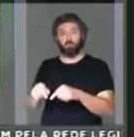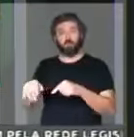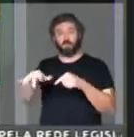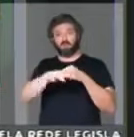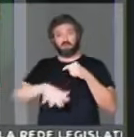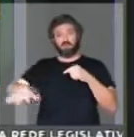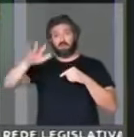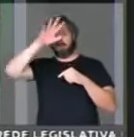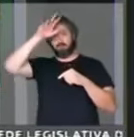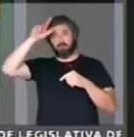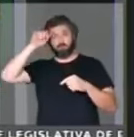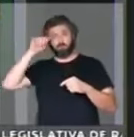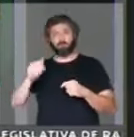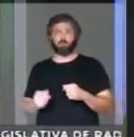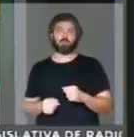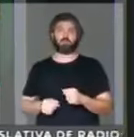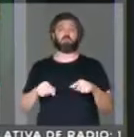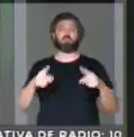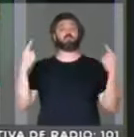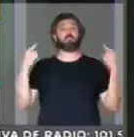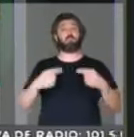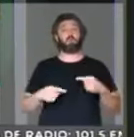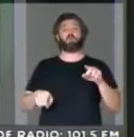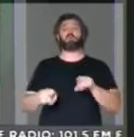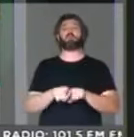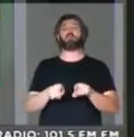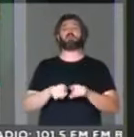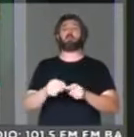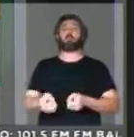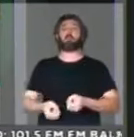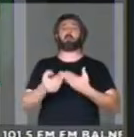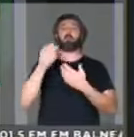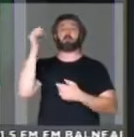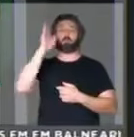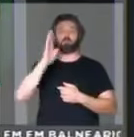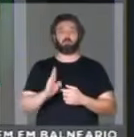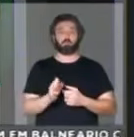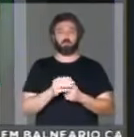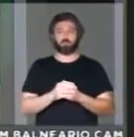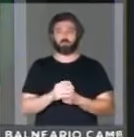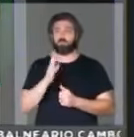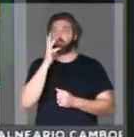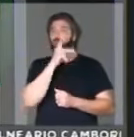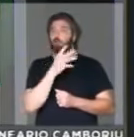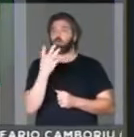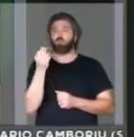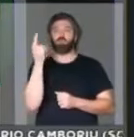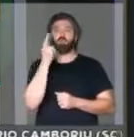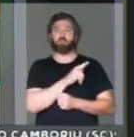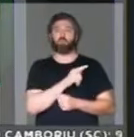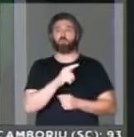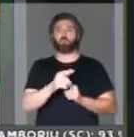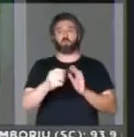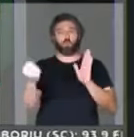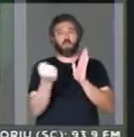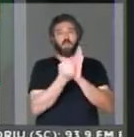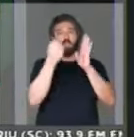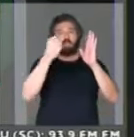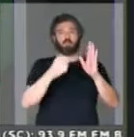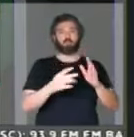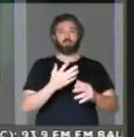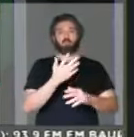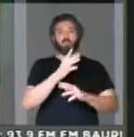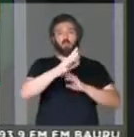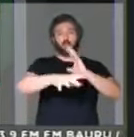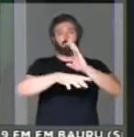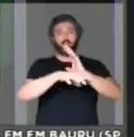amazônica isso depõe contra a produção do brasil nós demoramos muito para ter um selo ambiental para os nossos